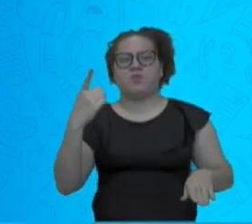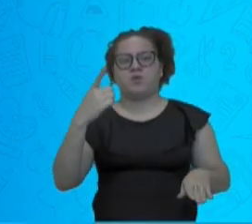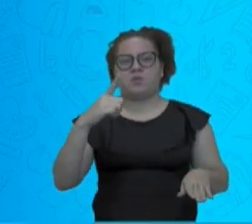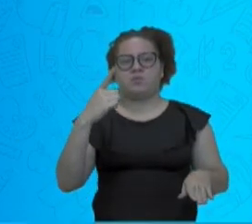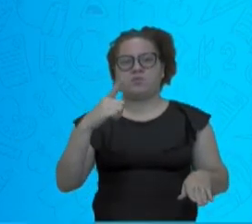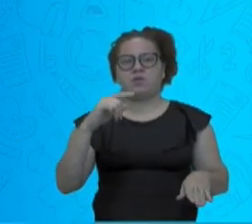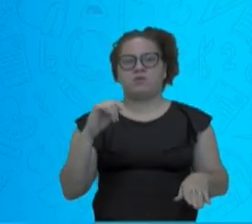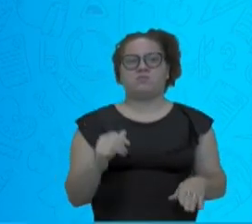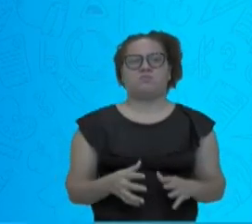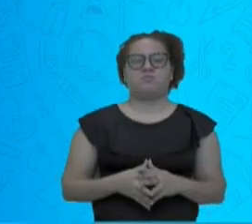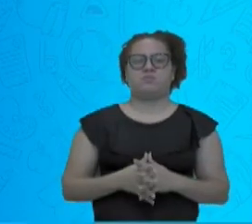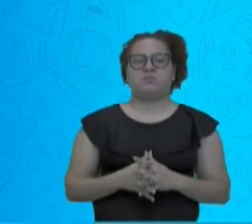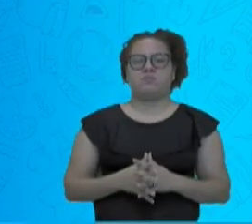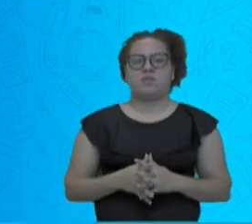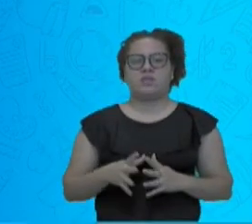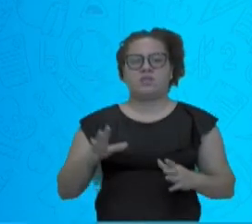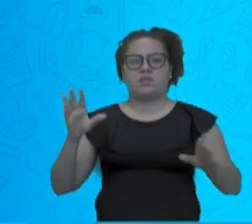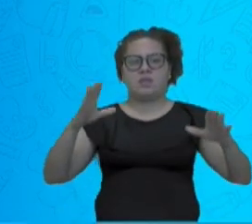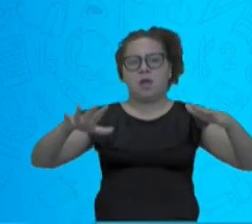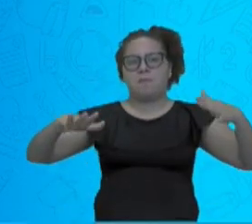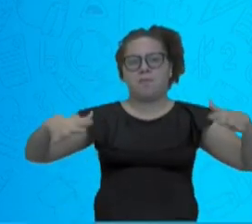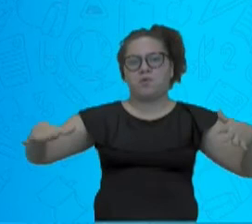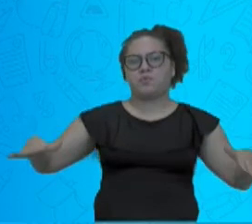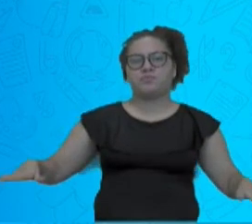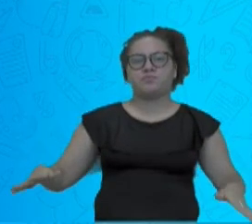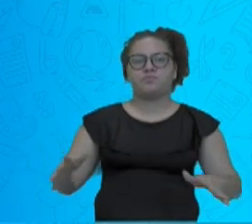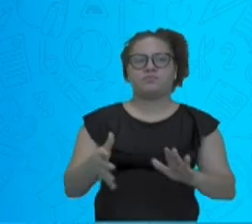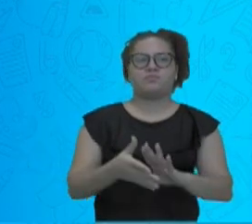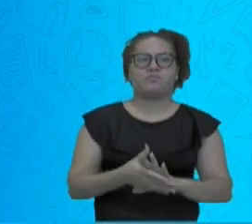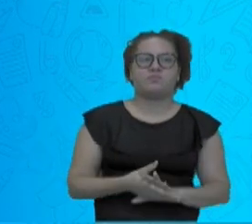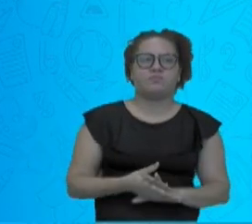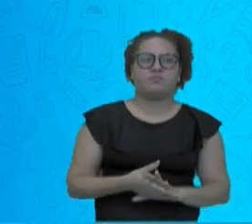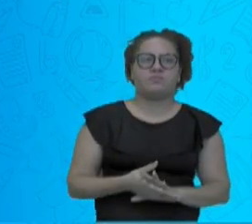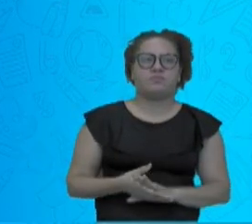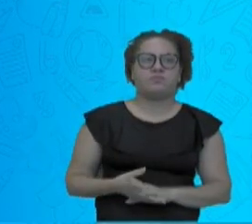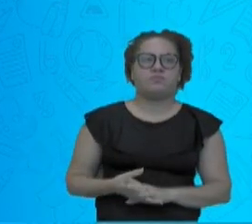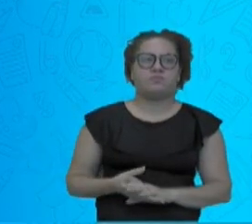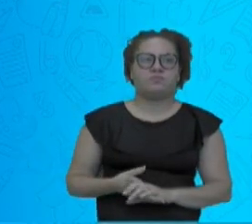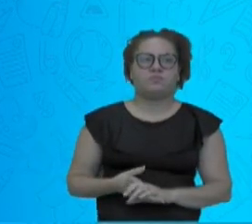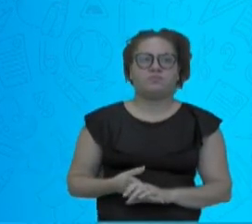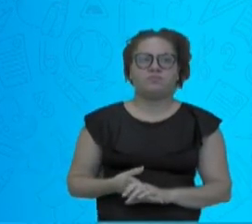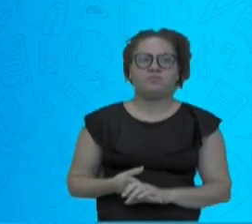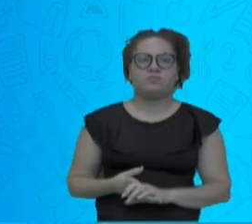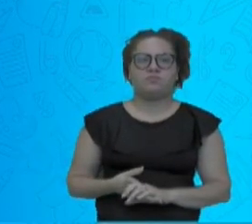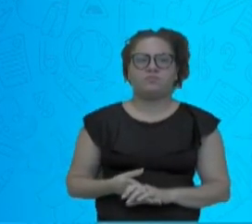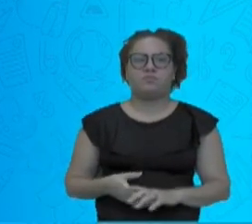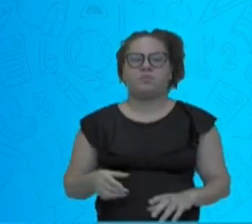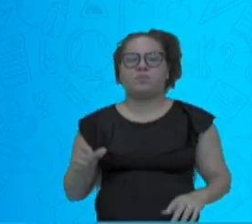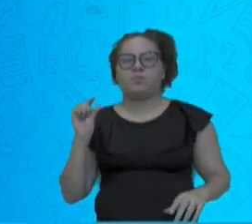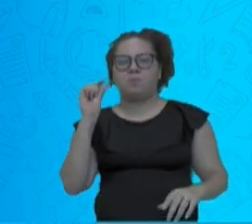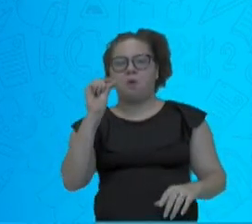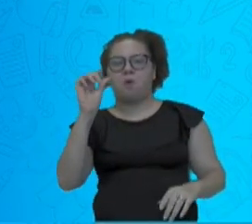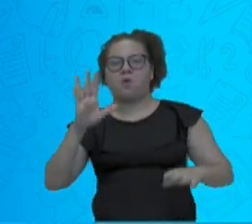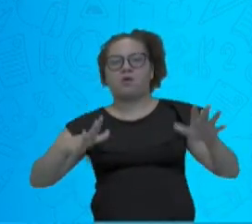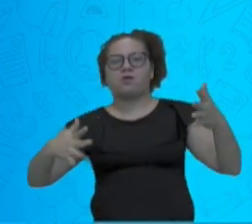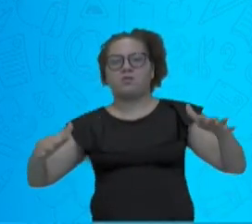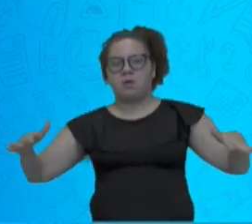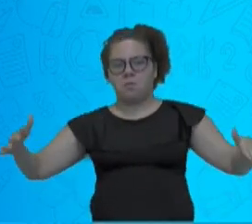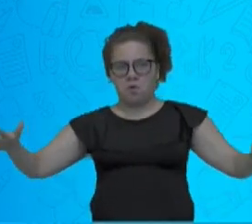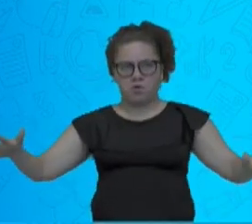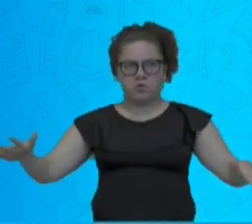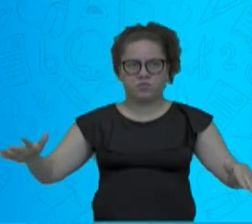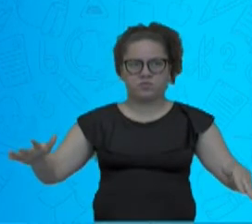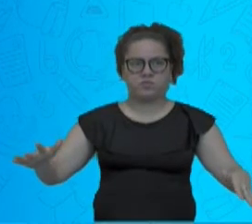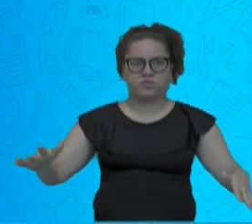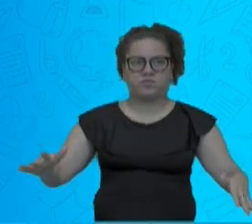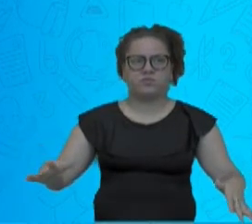instabilidade geológica. E agora, por termos menos instabilidade geológica, o